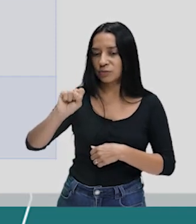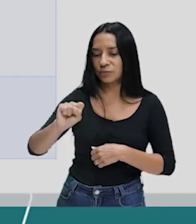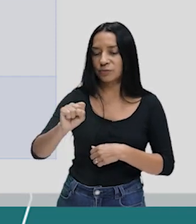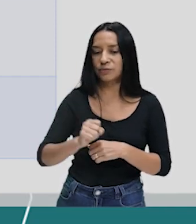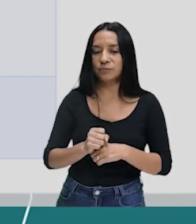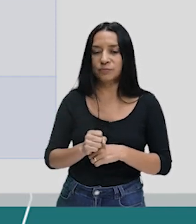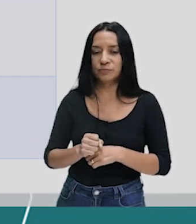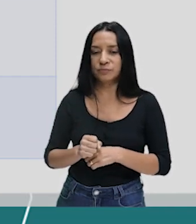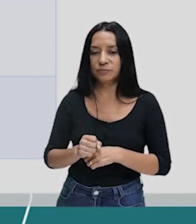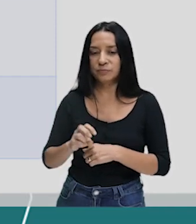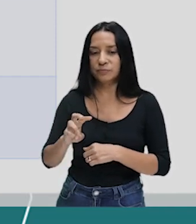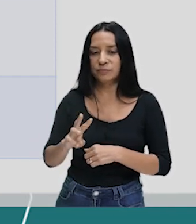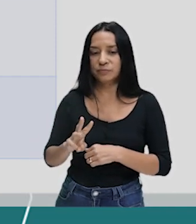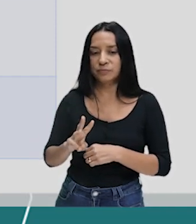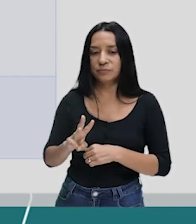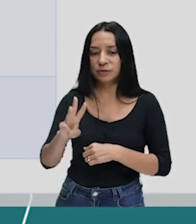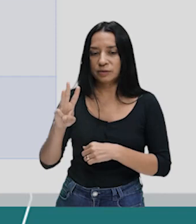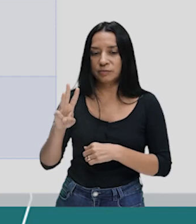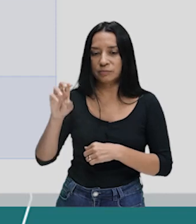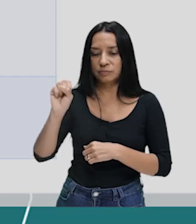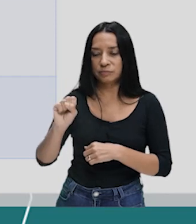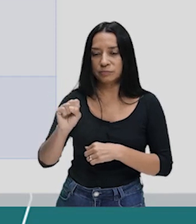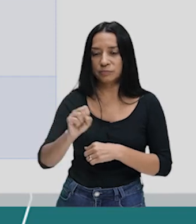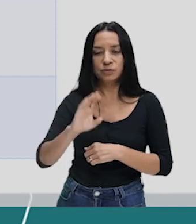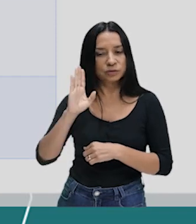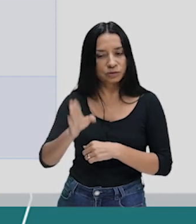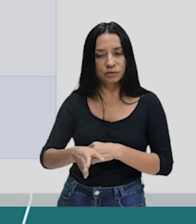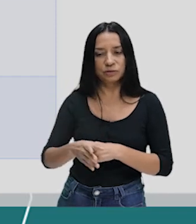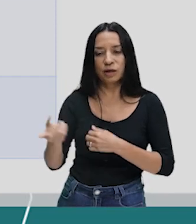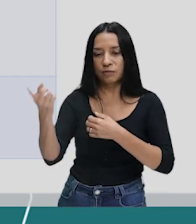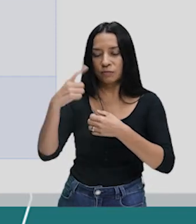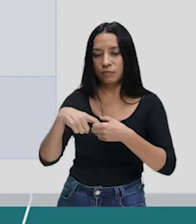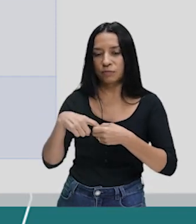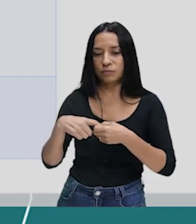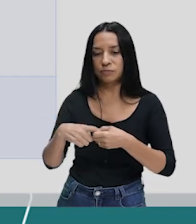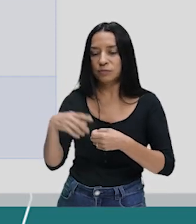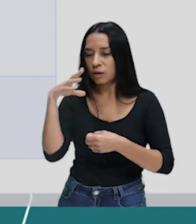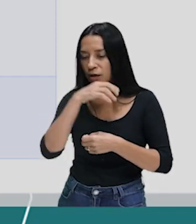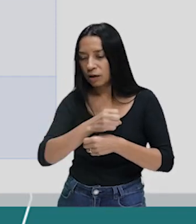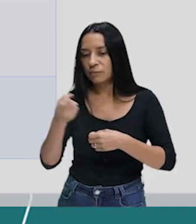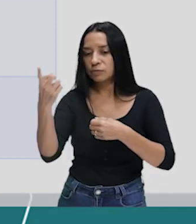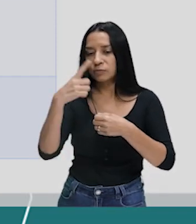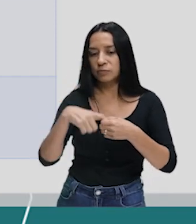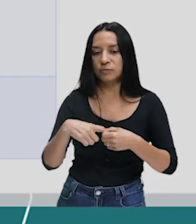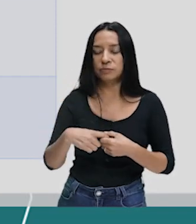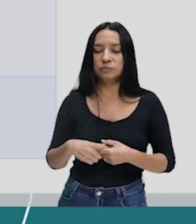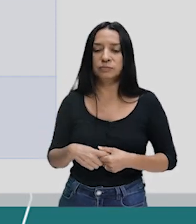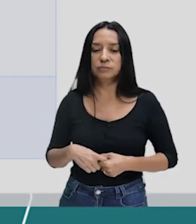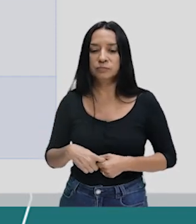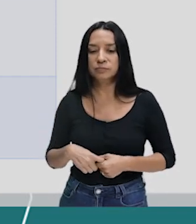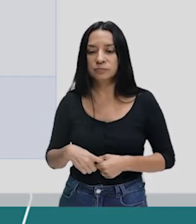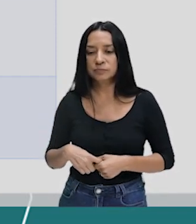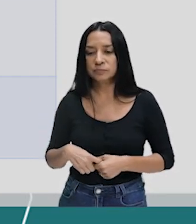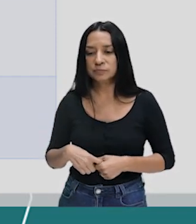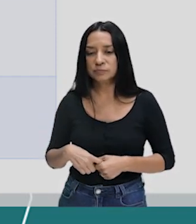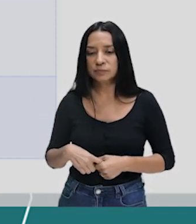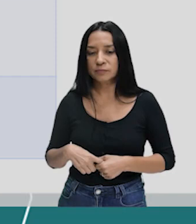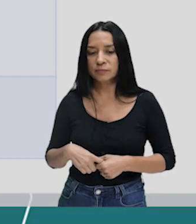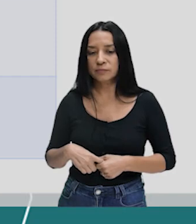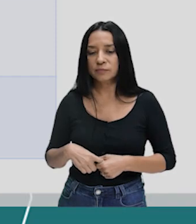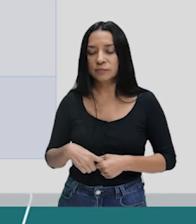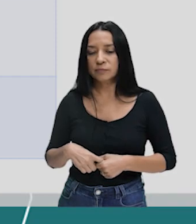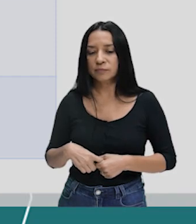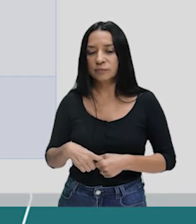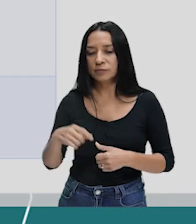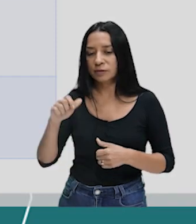BRB, be right back, já já eu volto, ou logo eu estou de volta. AFK, essa aqui é interessante porque ela